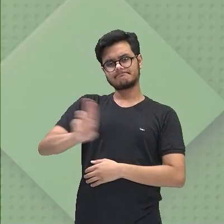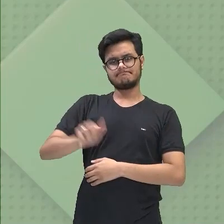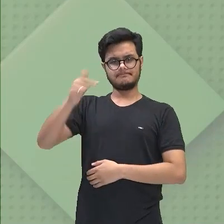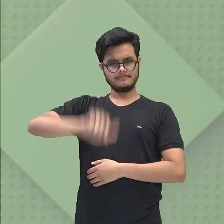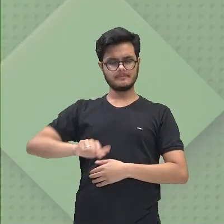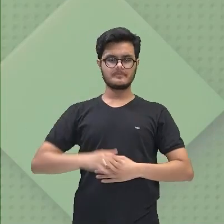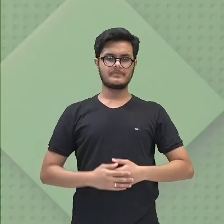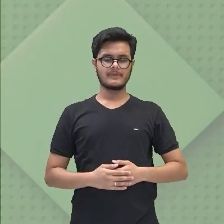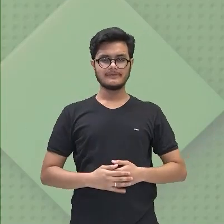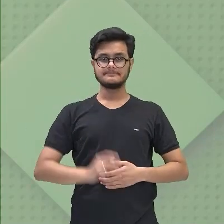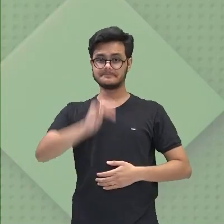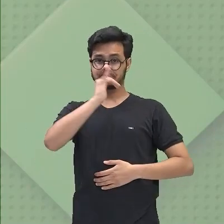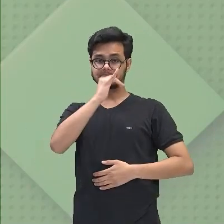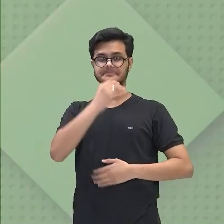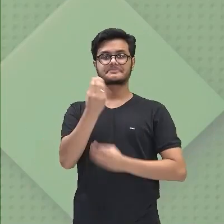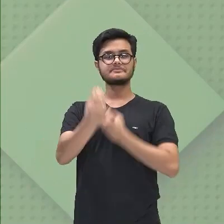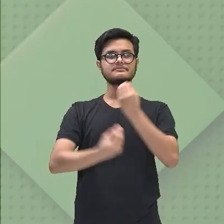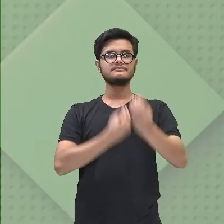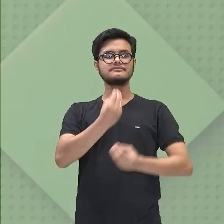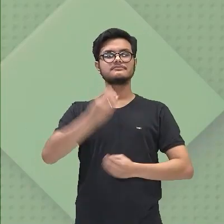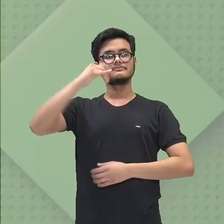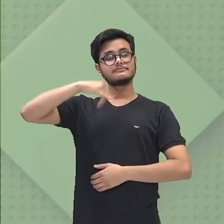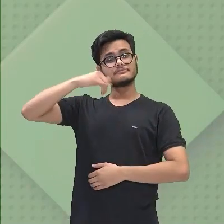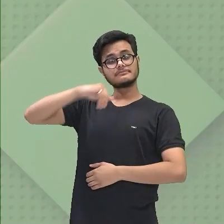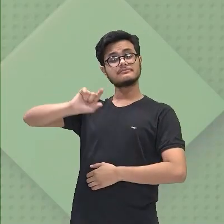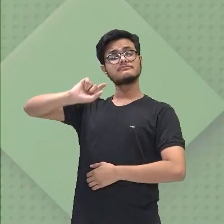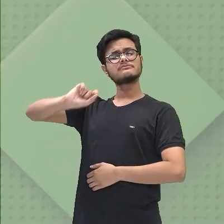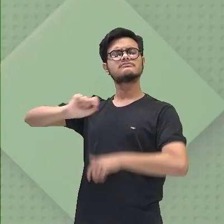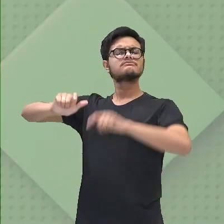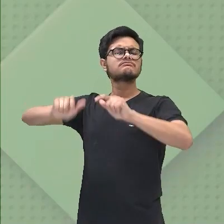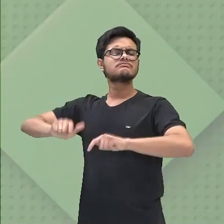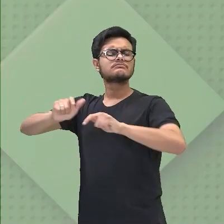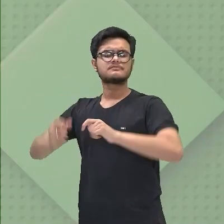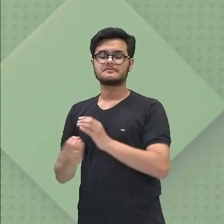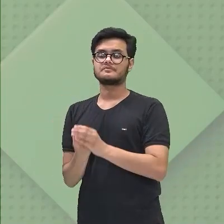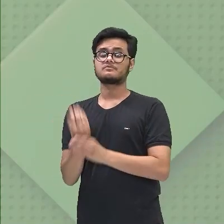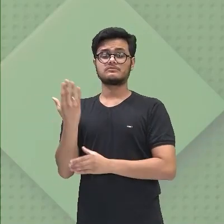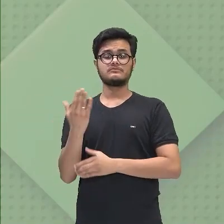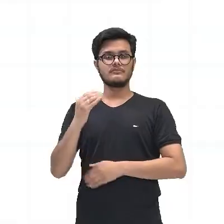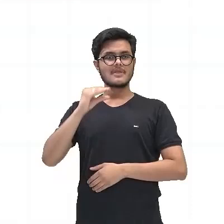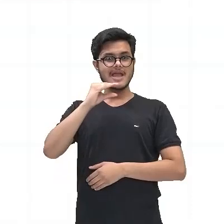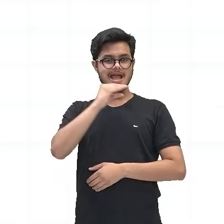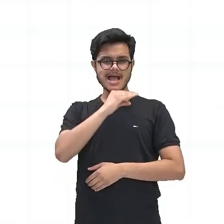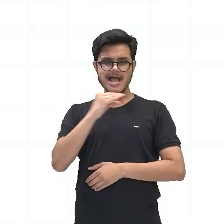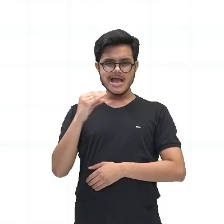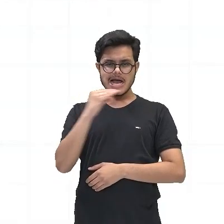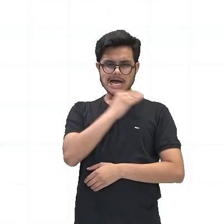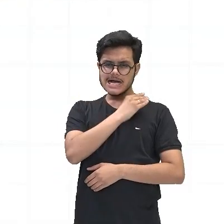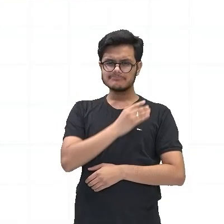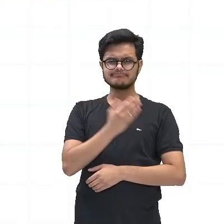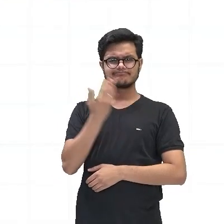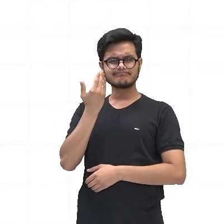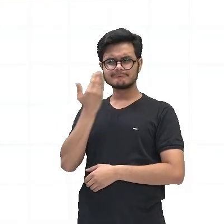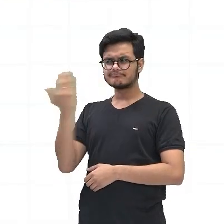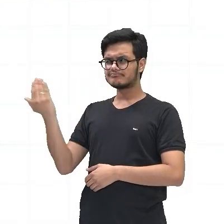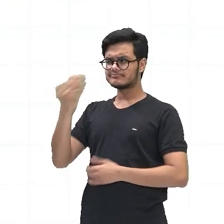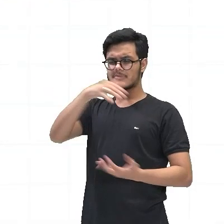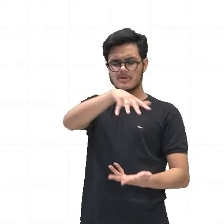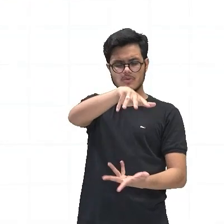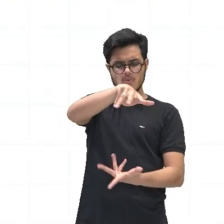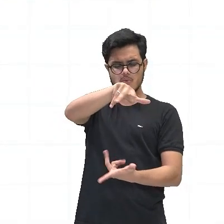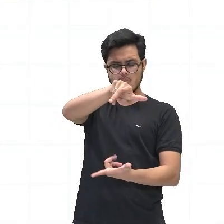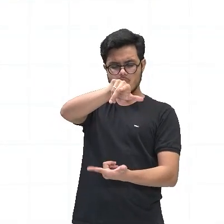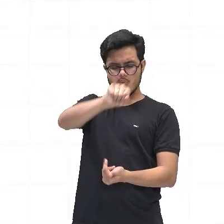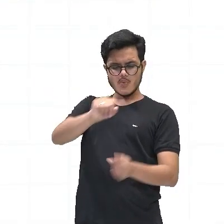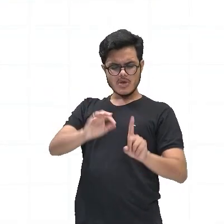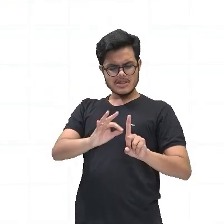mais um exemplo, que é a fonte de energia que vem aí, né, do calor subterrâneo da Terra. Então você observa aí que a temperatura